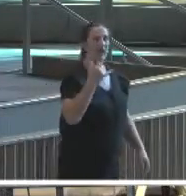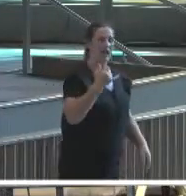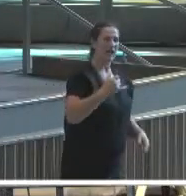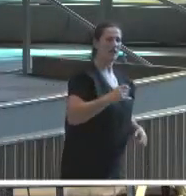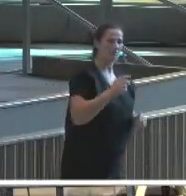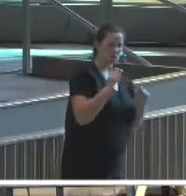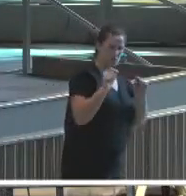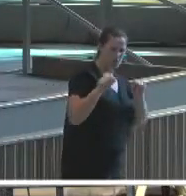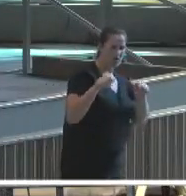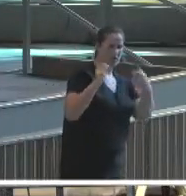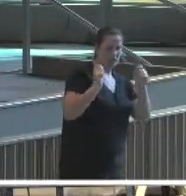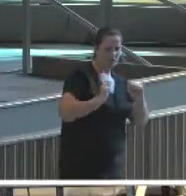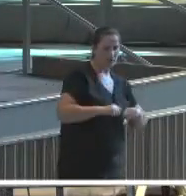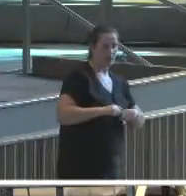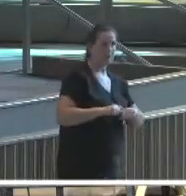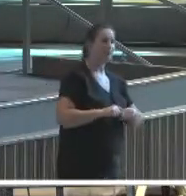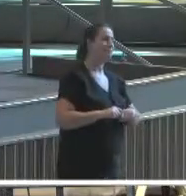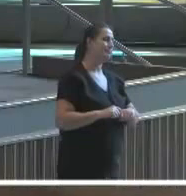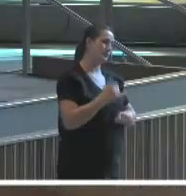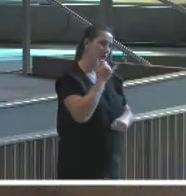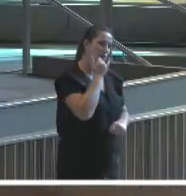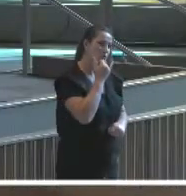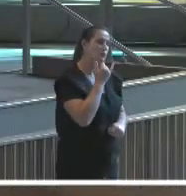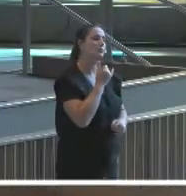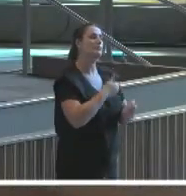as consequências vêm.